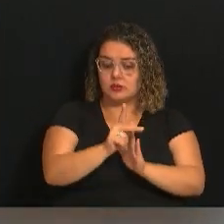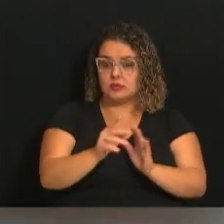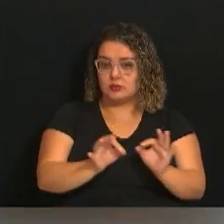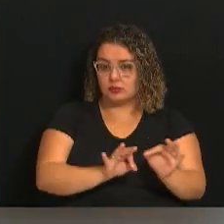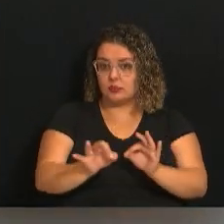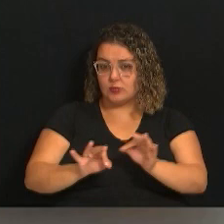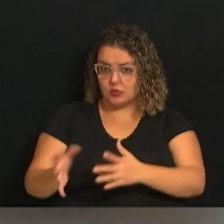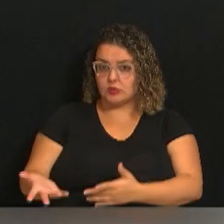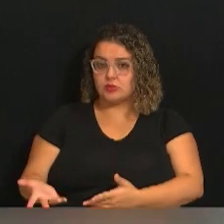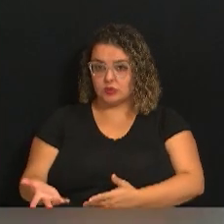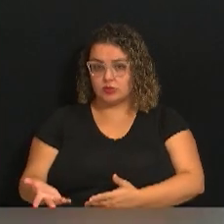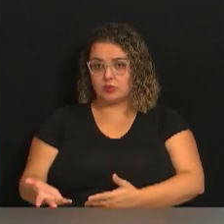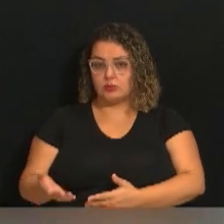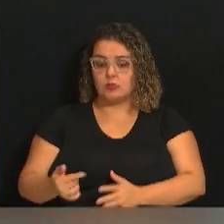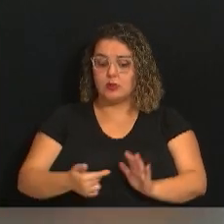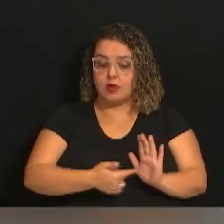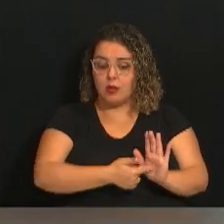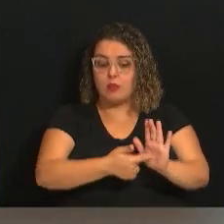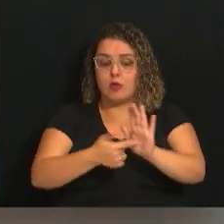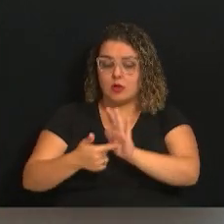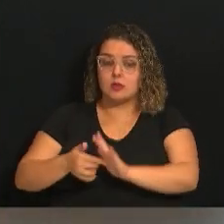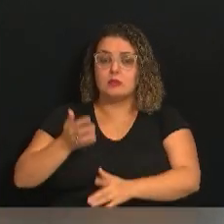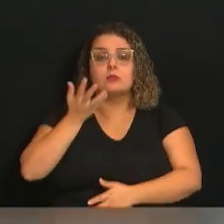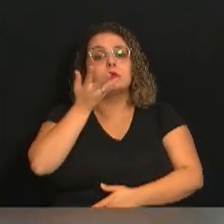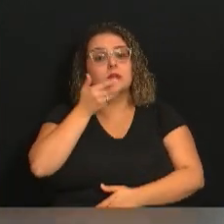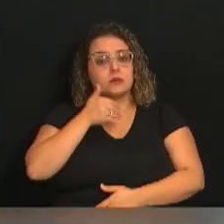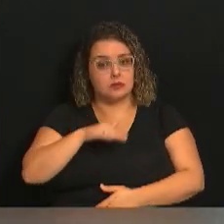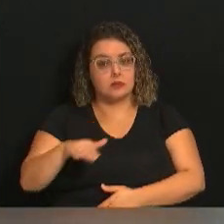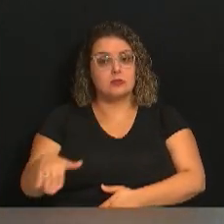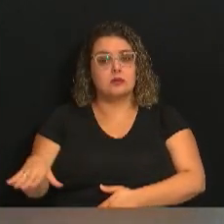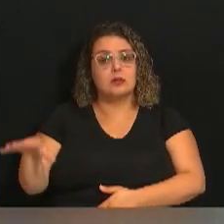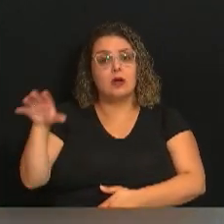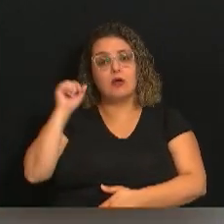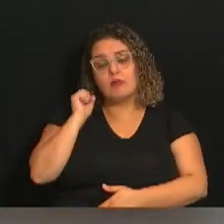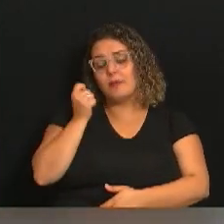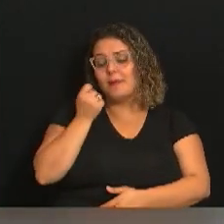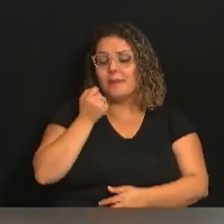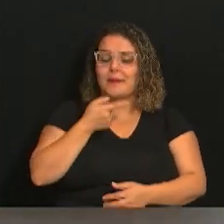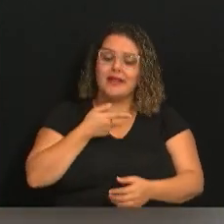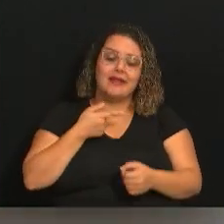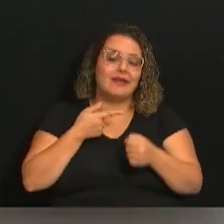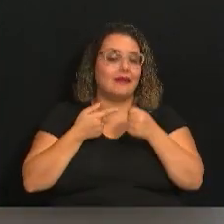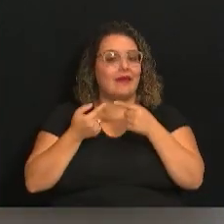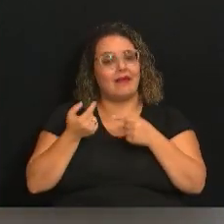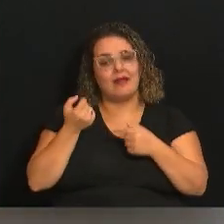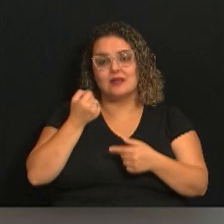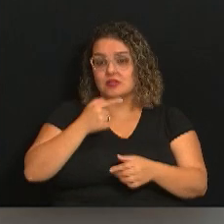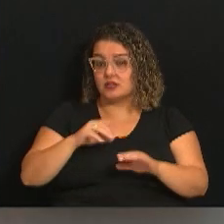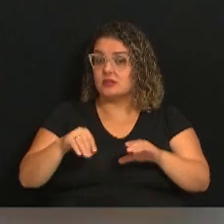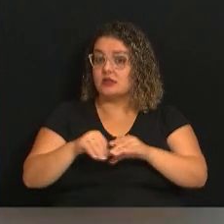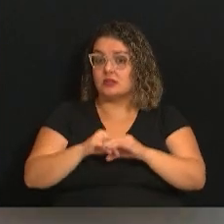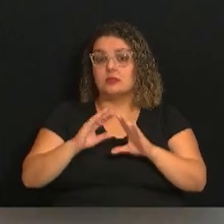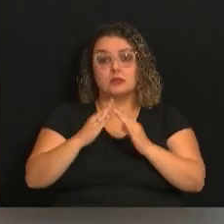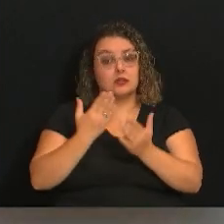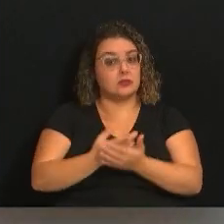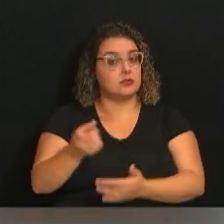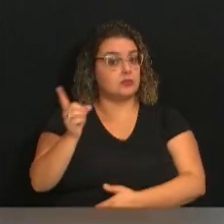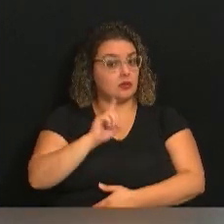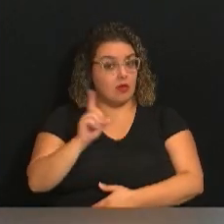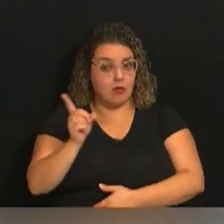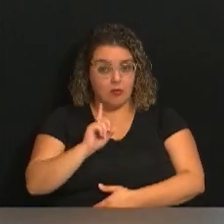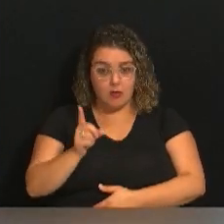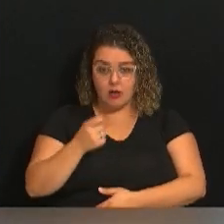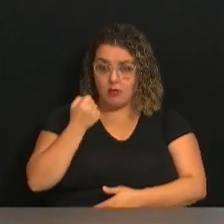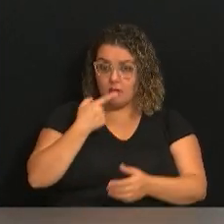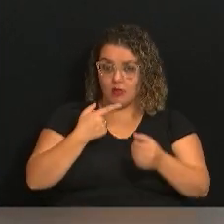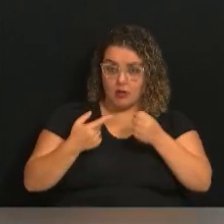sinalize, né, para essas crianças que muitas vezes ouvem piadinhas nas escolas, que isso não é uma piada, que isso precisa